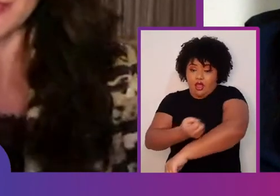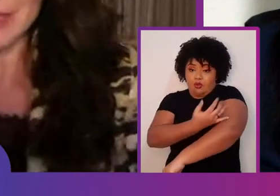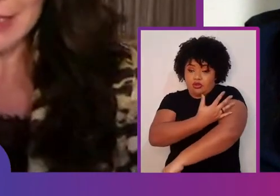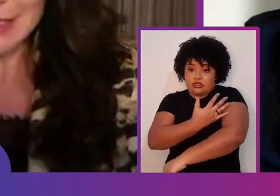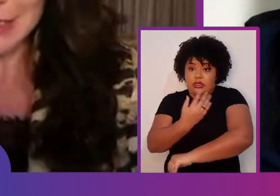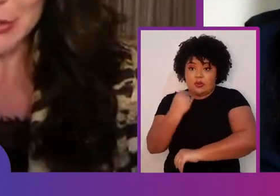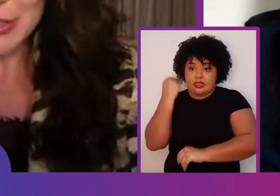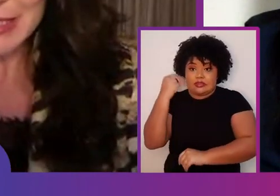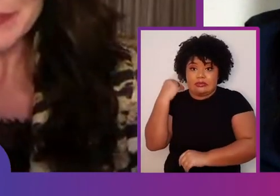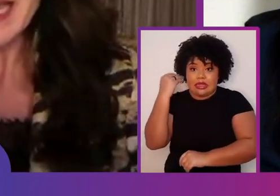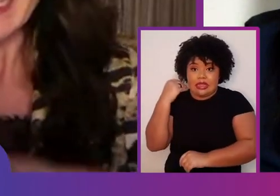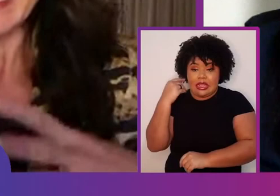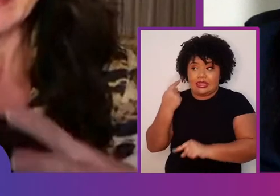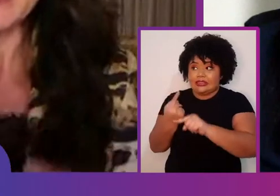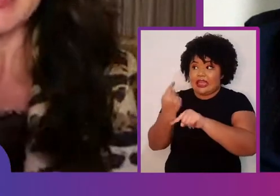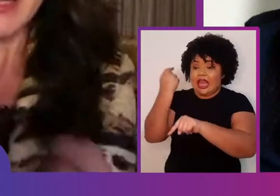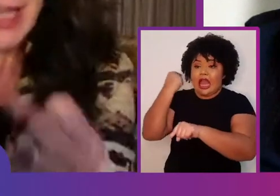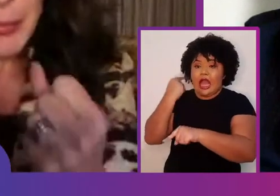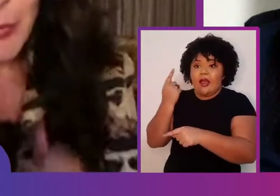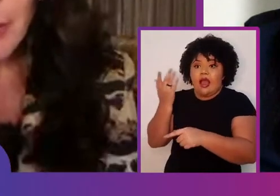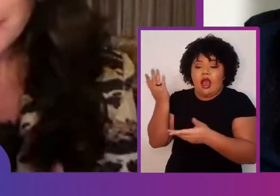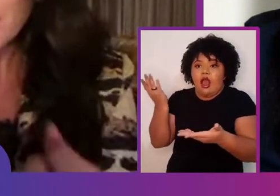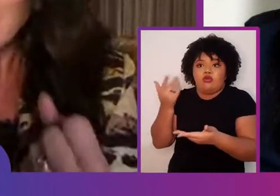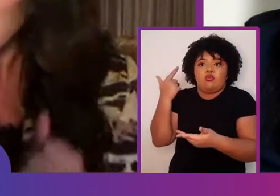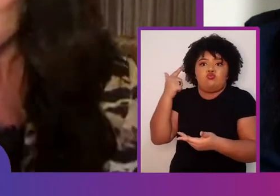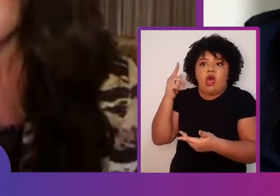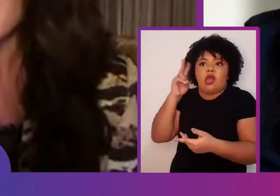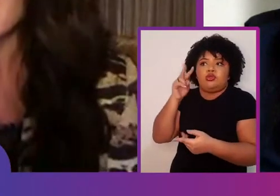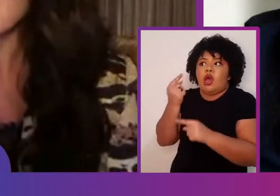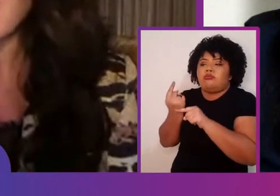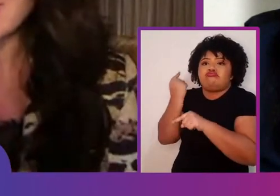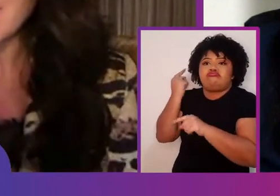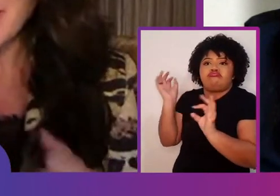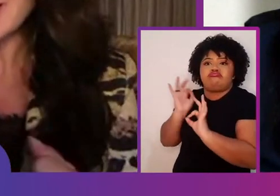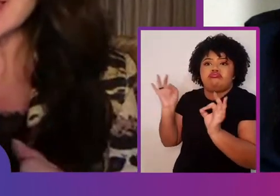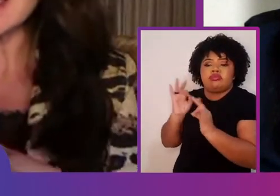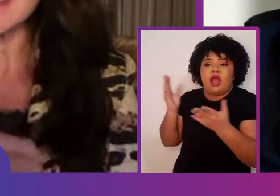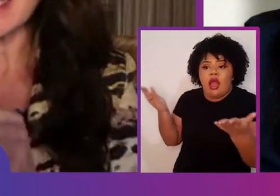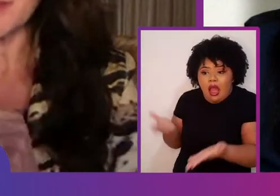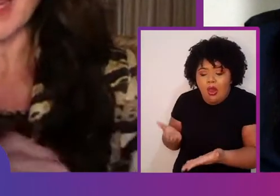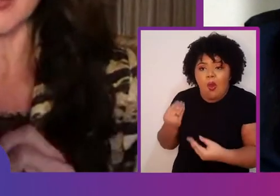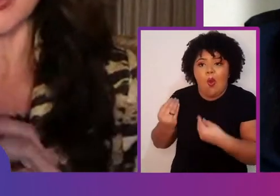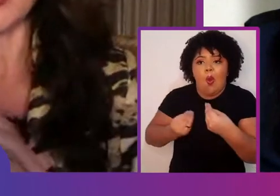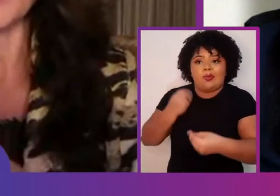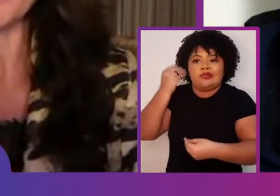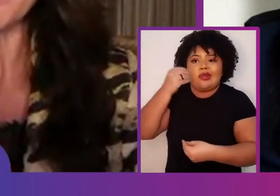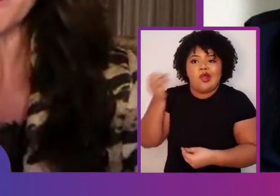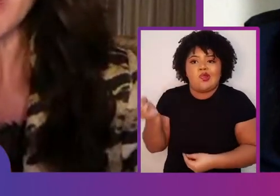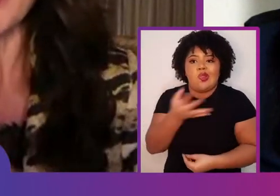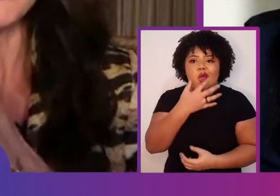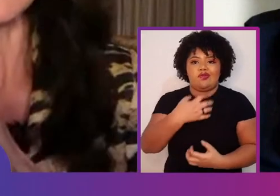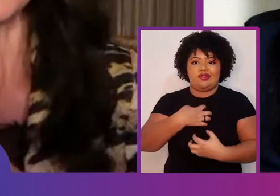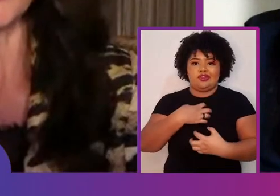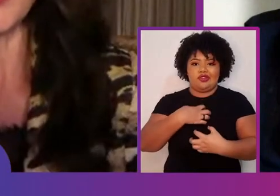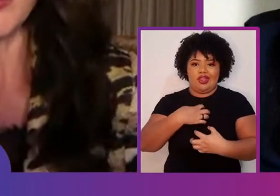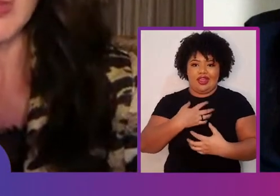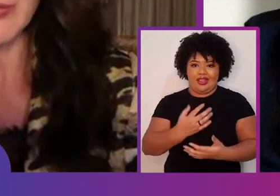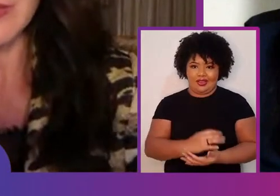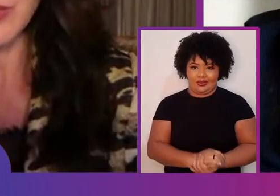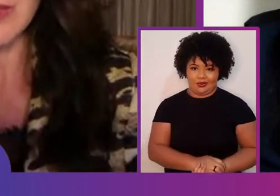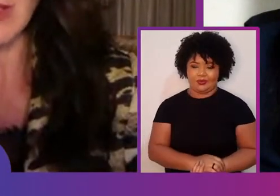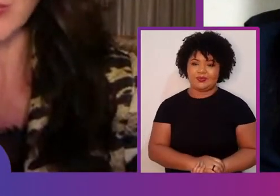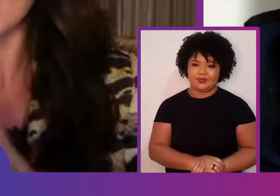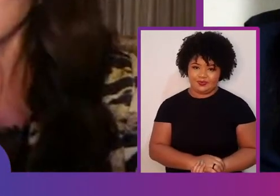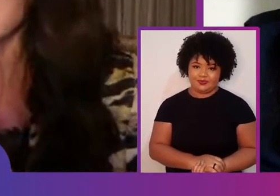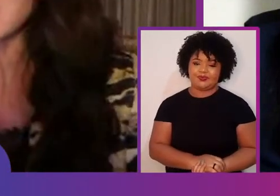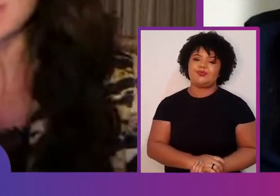nunca foram vividas antes? Eu traria para um terreno ainda mais prático. Muitas pessoas no